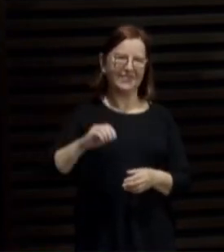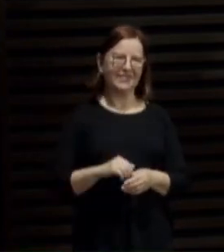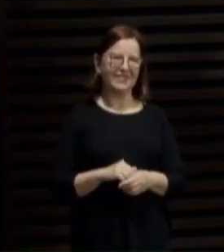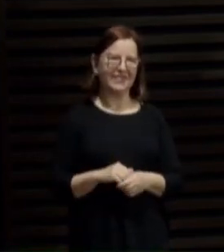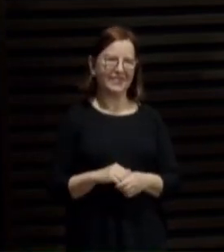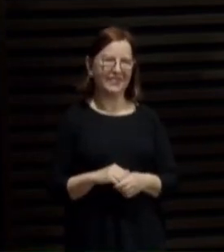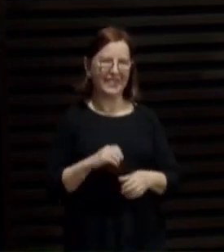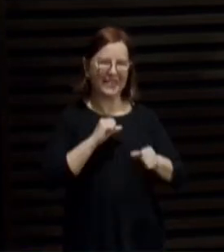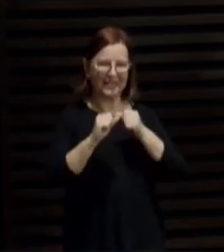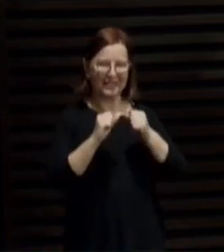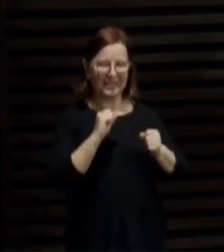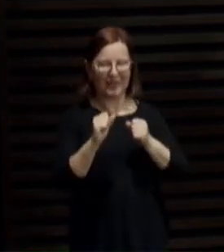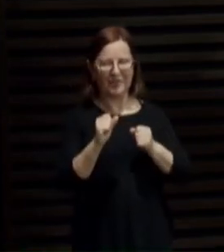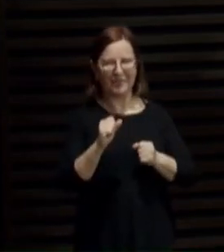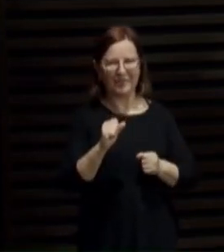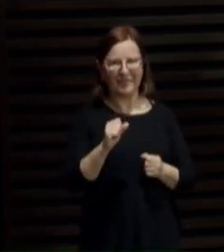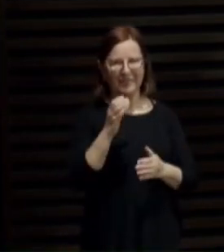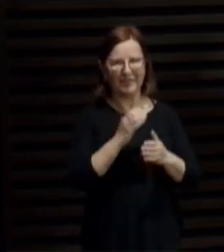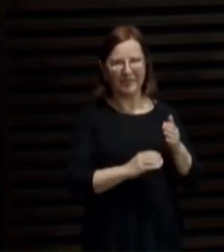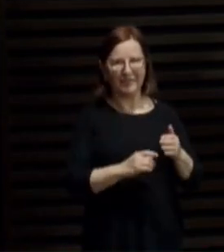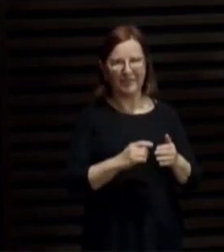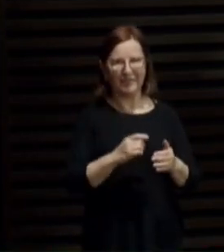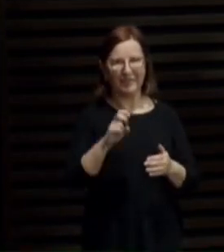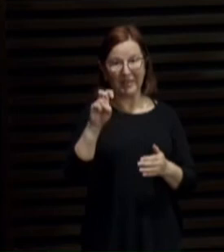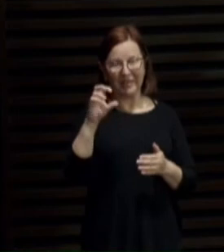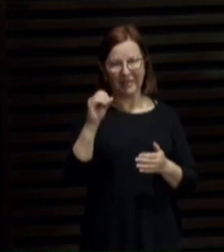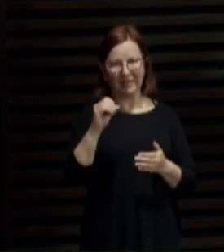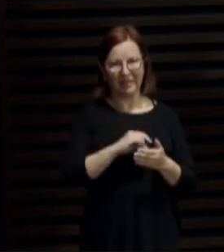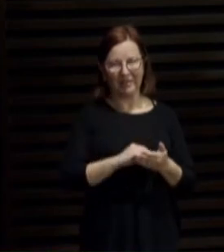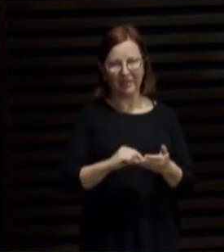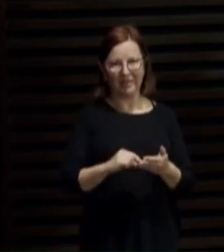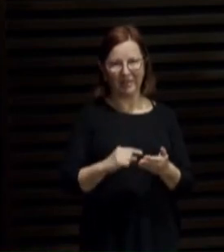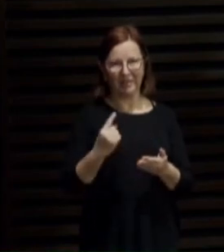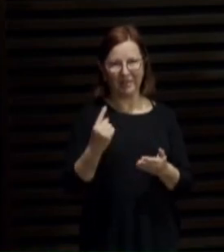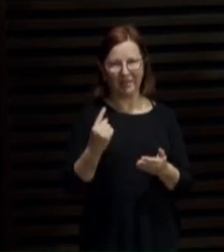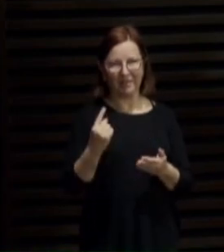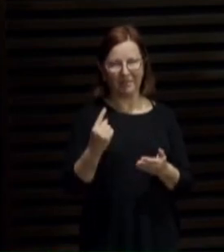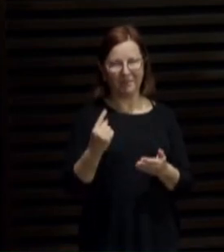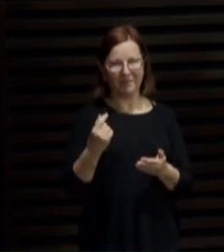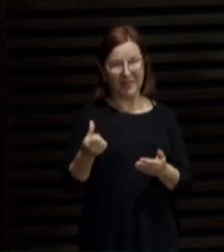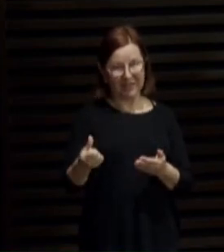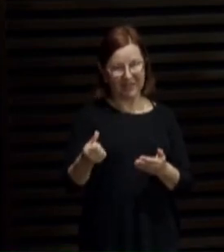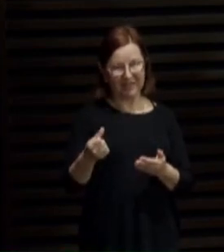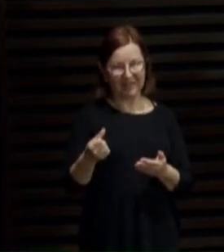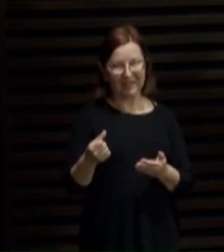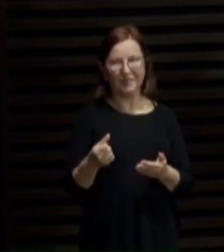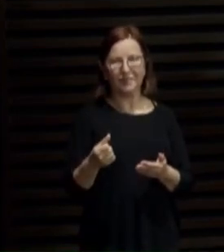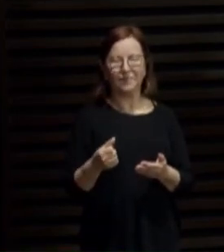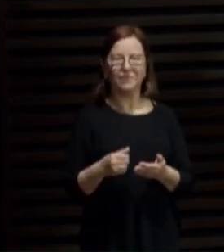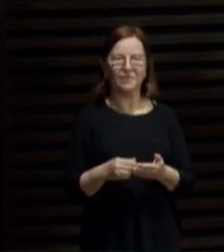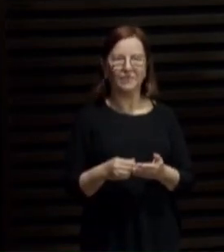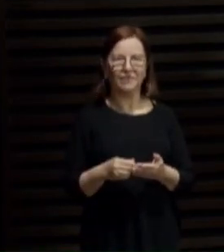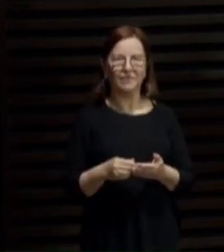No Salmo 50, os versos 16 e 17, nós poderíamos ler juntos. Mas ao